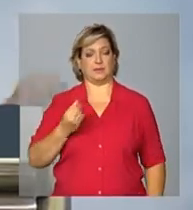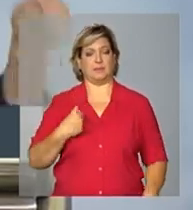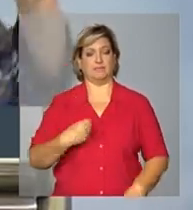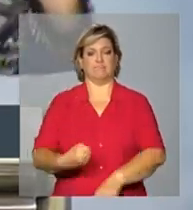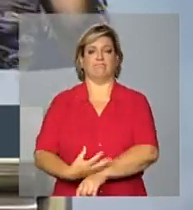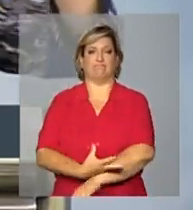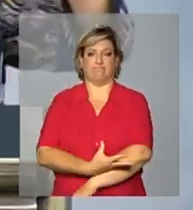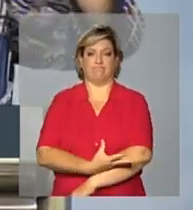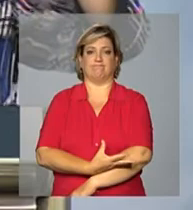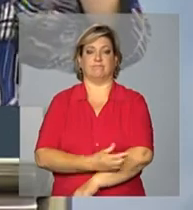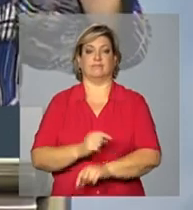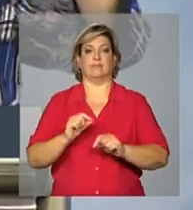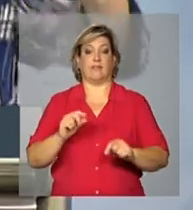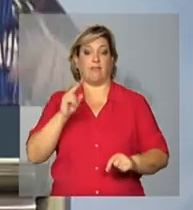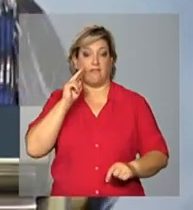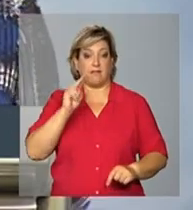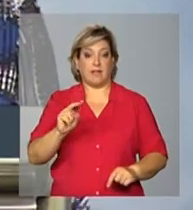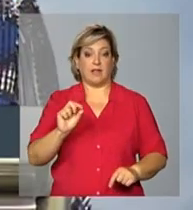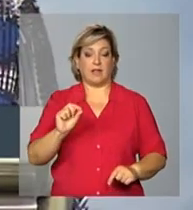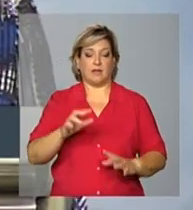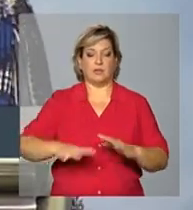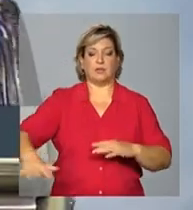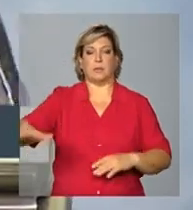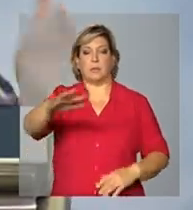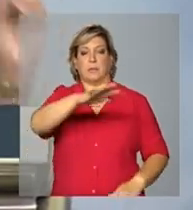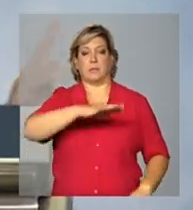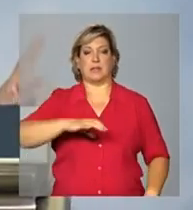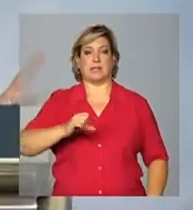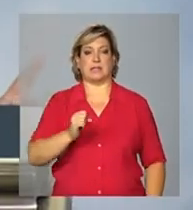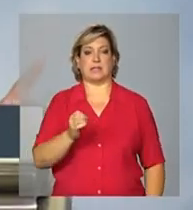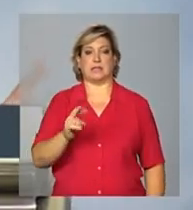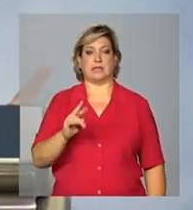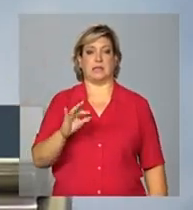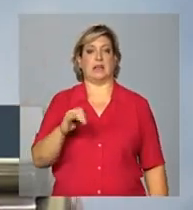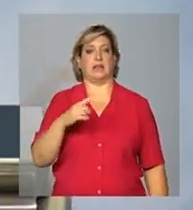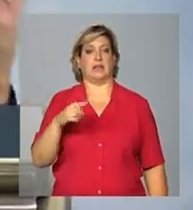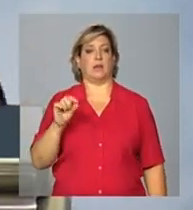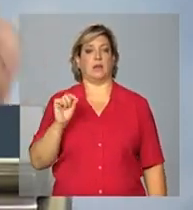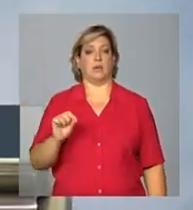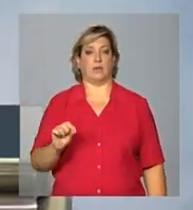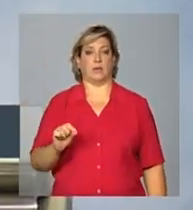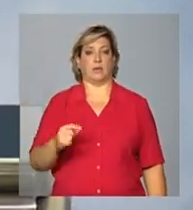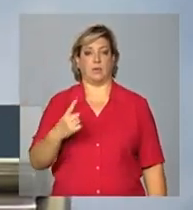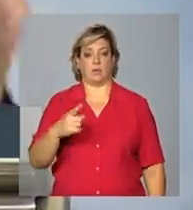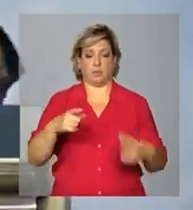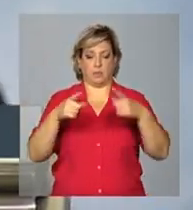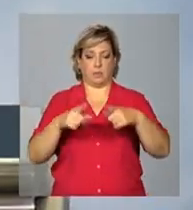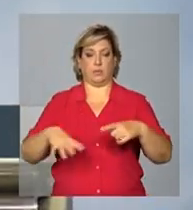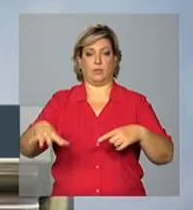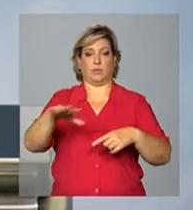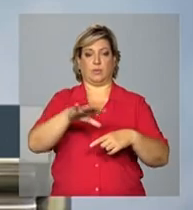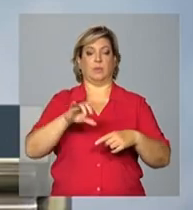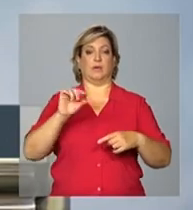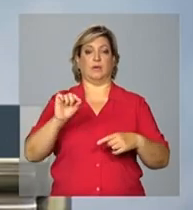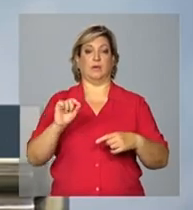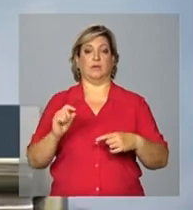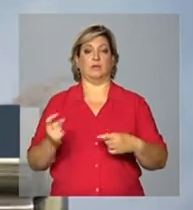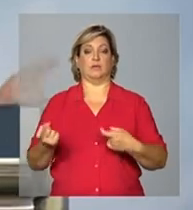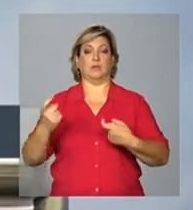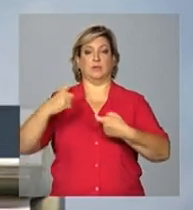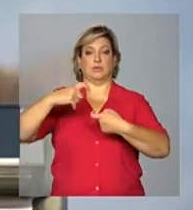comovente. Ver no meio do sertão, no meio do sertão, uma unidade de extensão